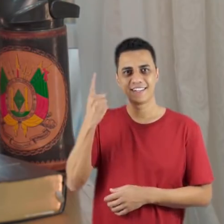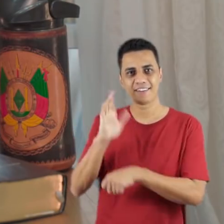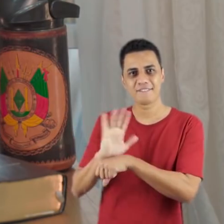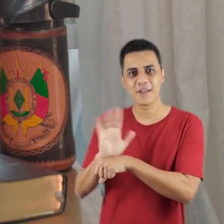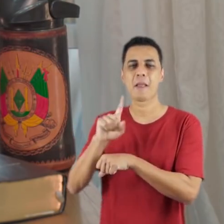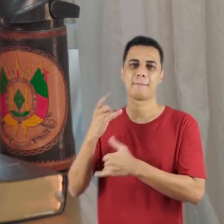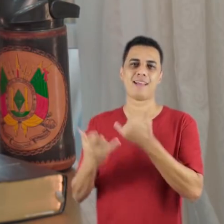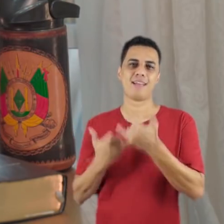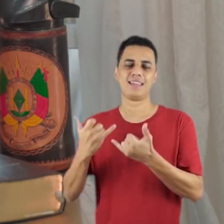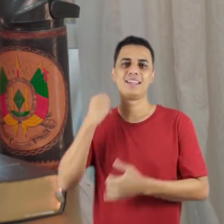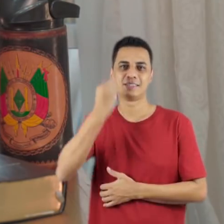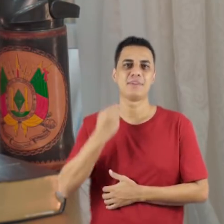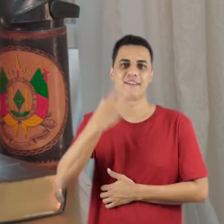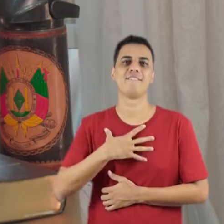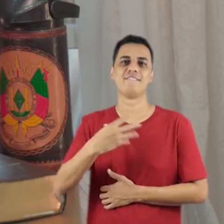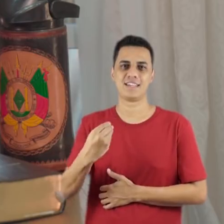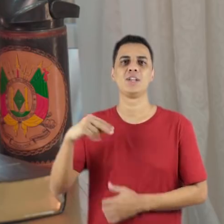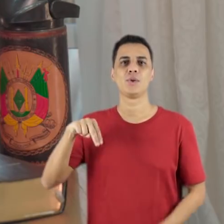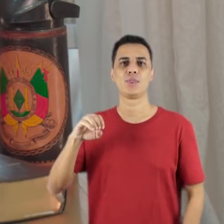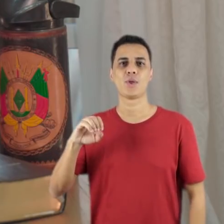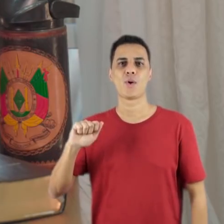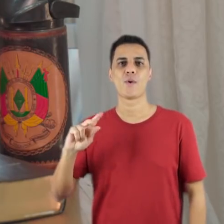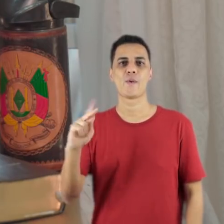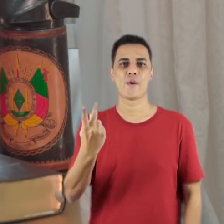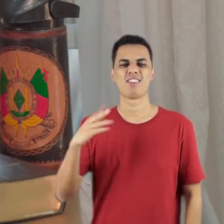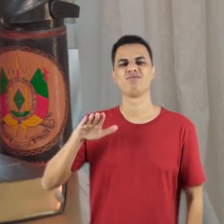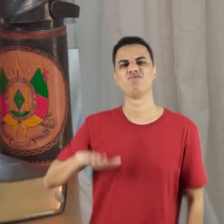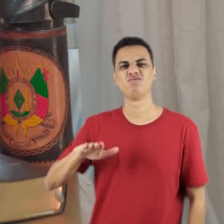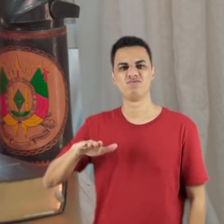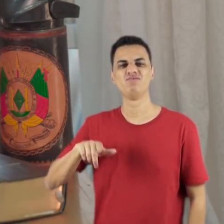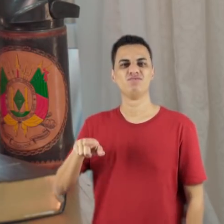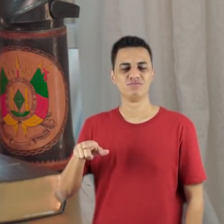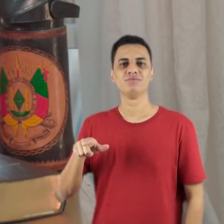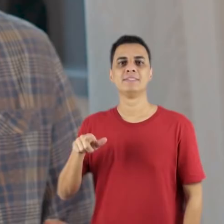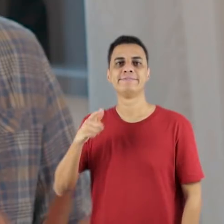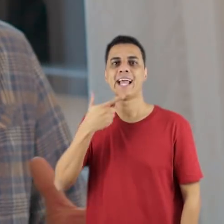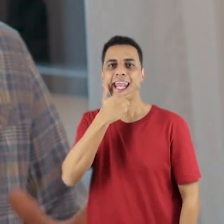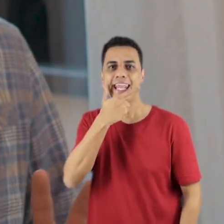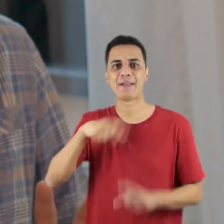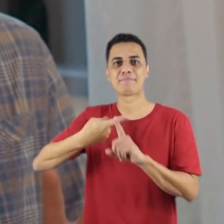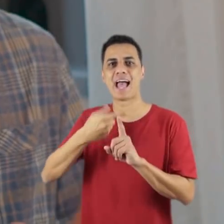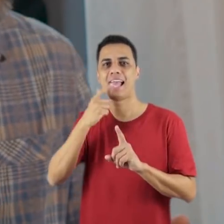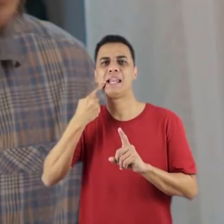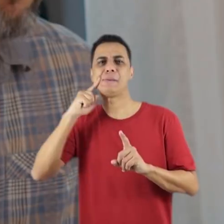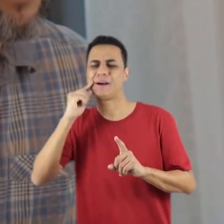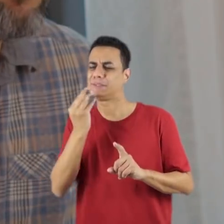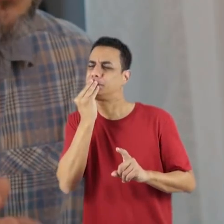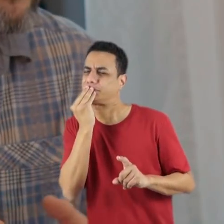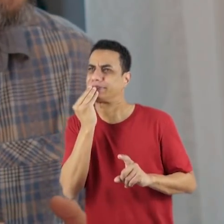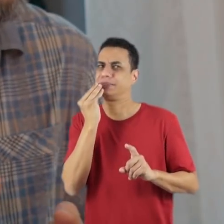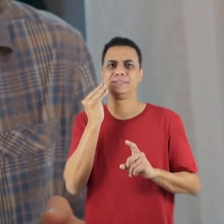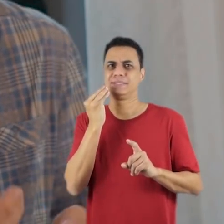Essa foi uma brincadeira, uma experiência que eu fiz com meu filho Noah quando ele ainda era pequeno. Em seu formato original